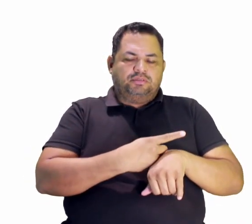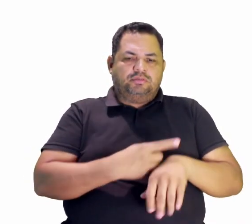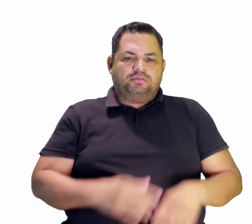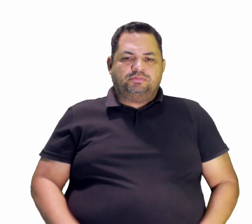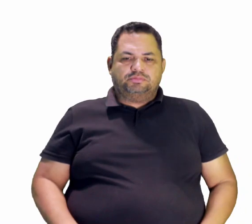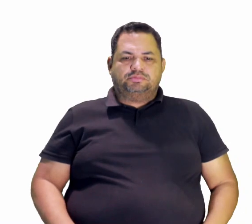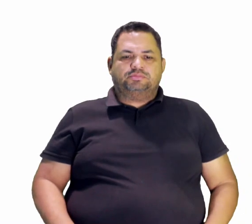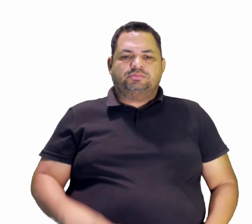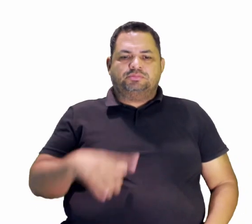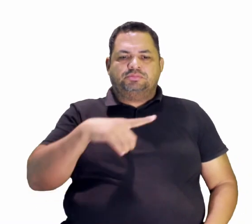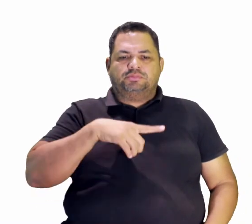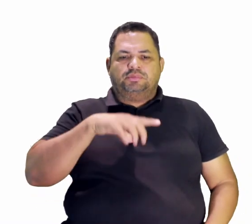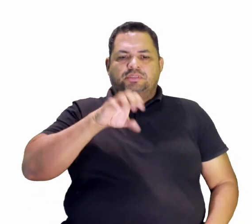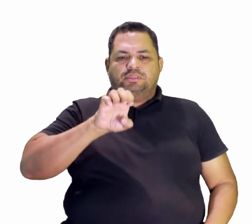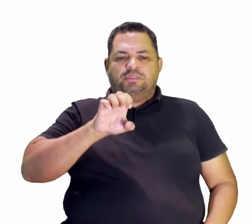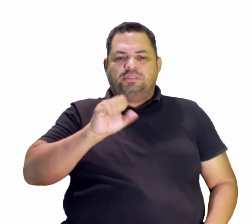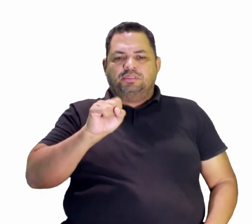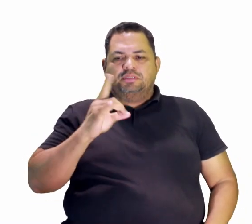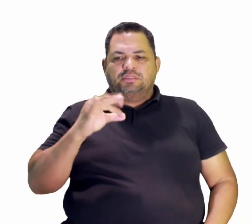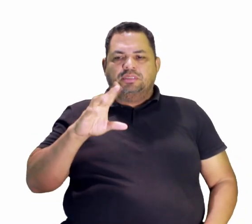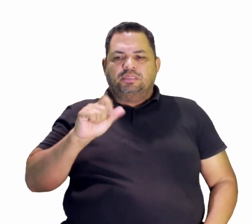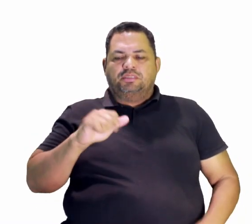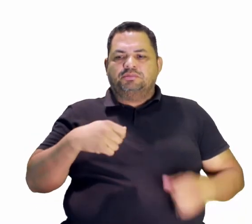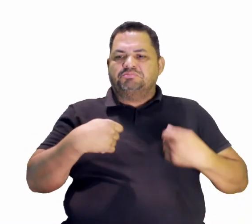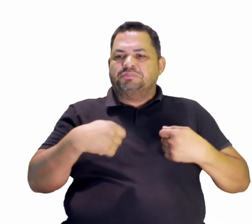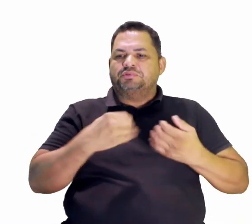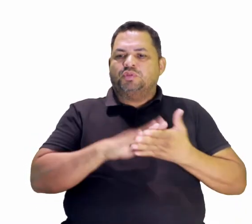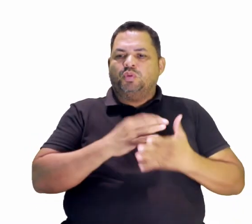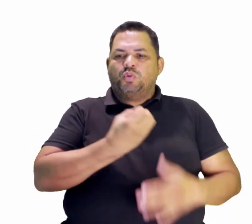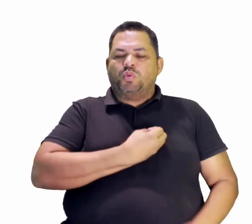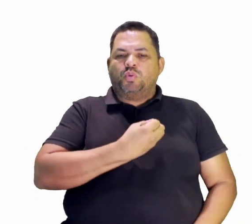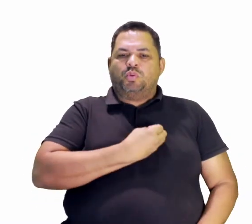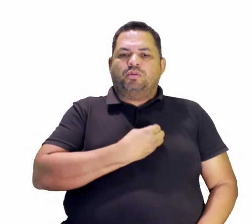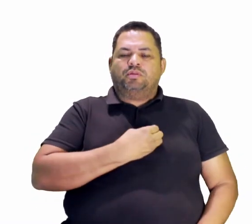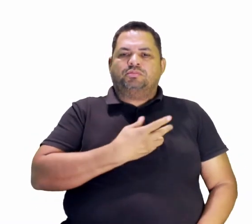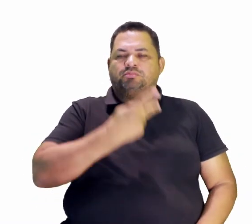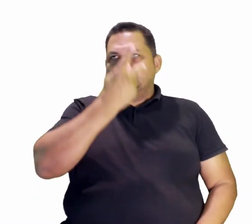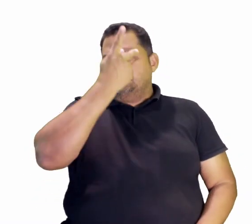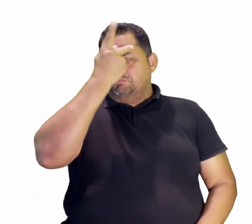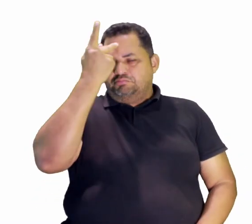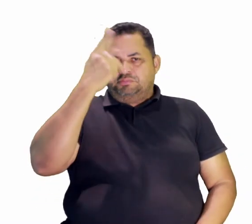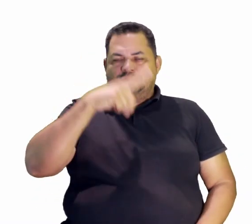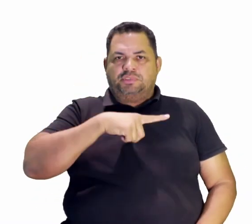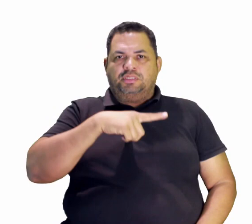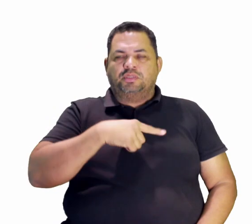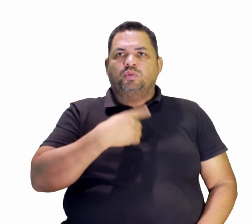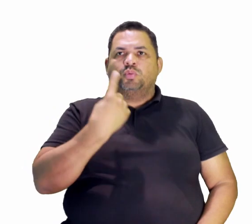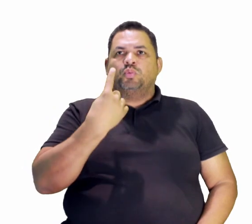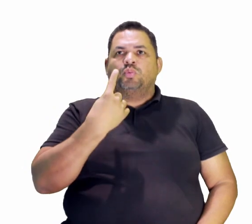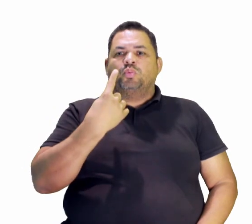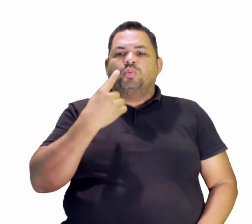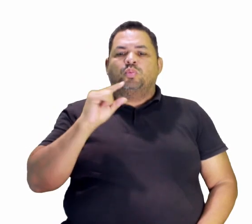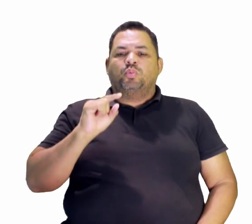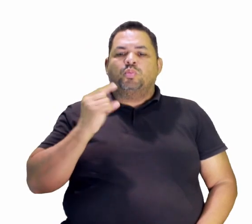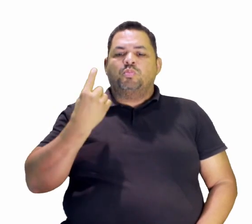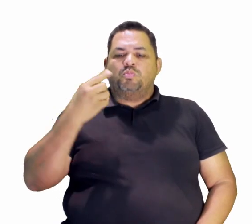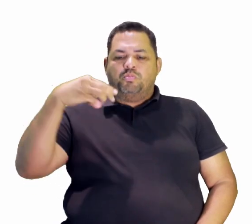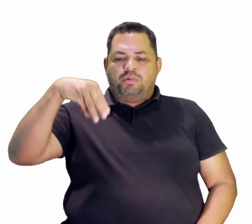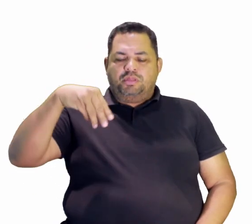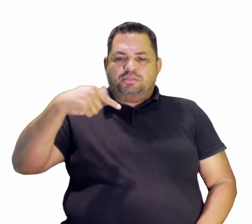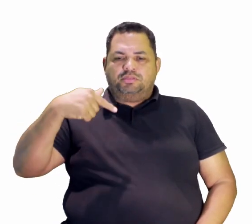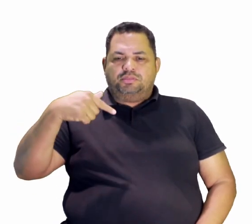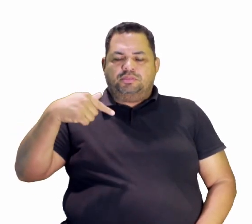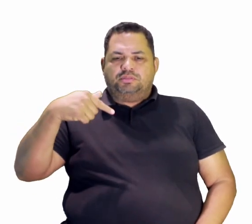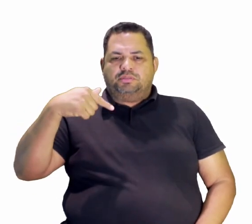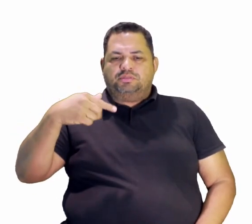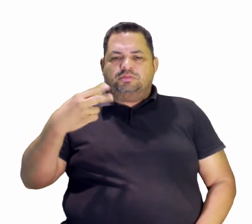o valor, tá? A pessoa tem 1,72 m. Pronto. Se falar qual é a pessoa, se